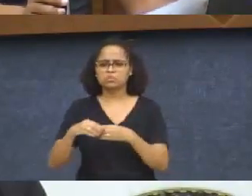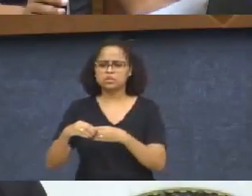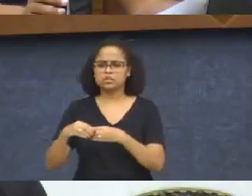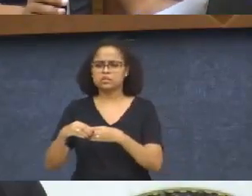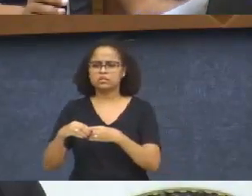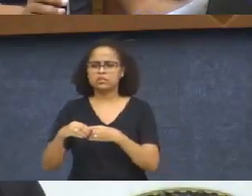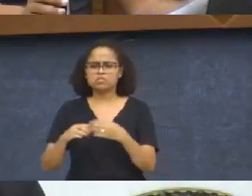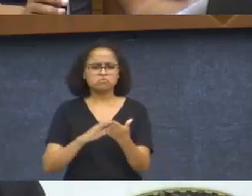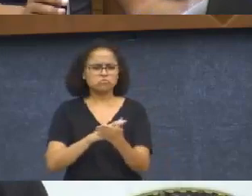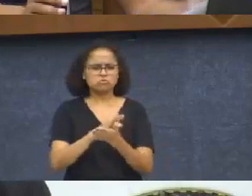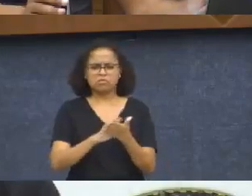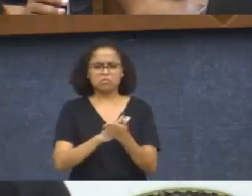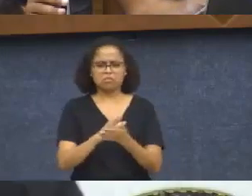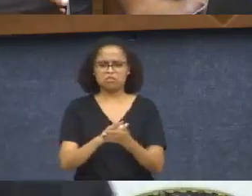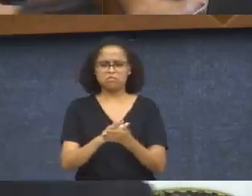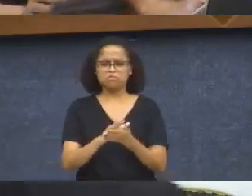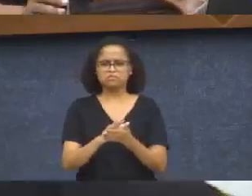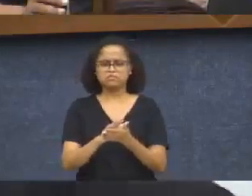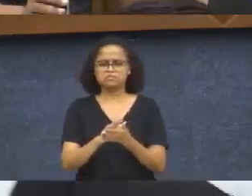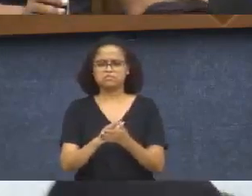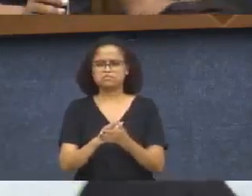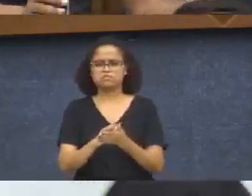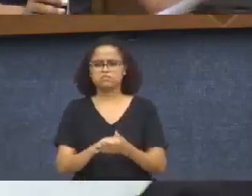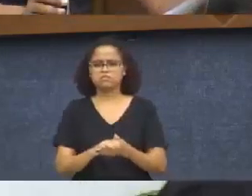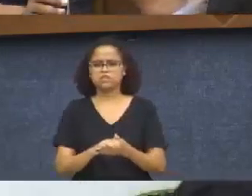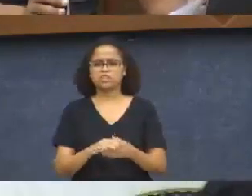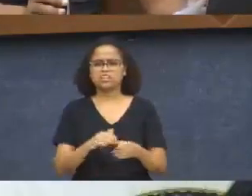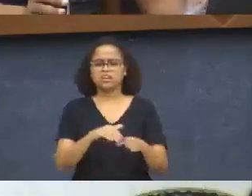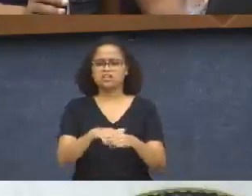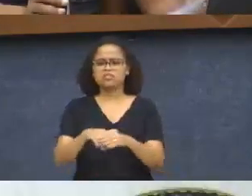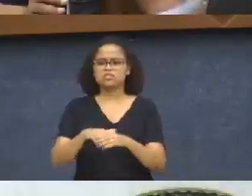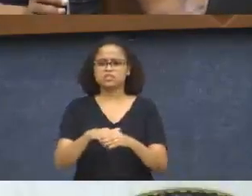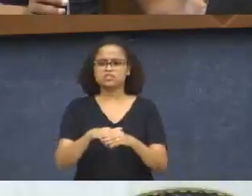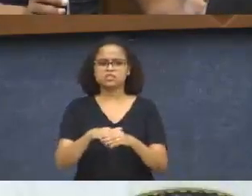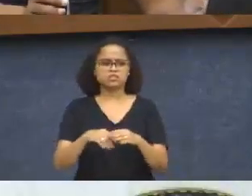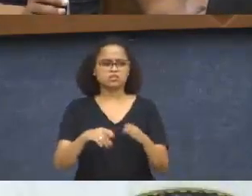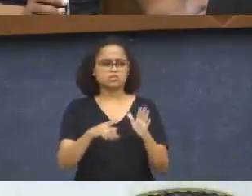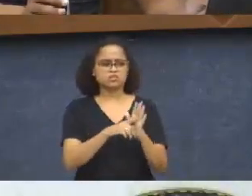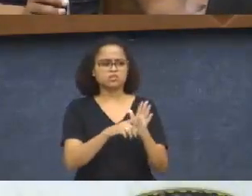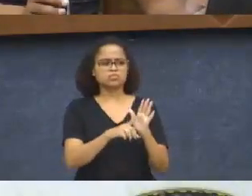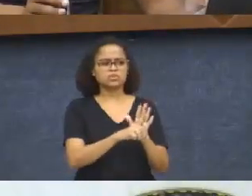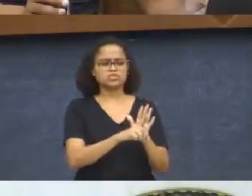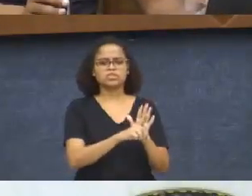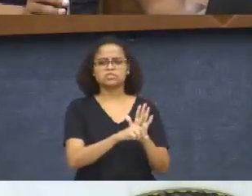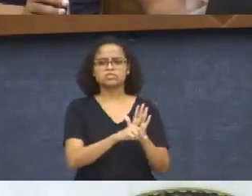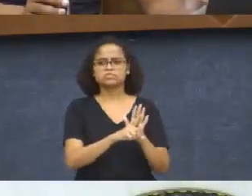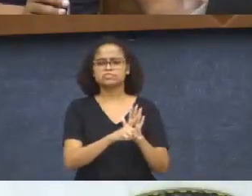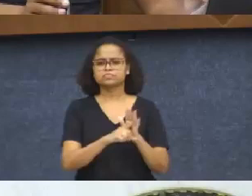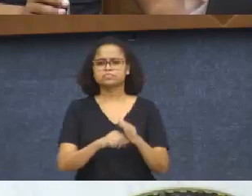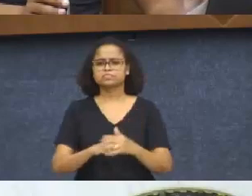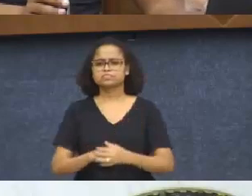Não tendo alguém que queira encaminhar, vamos colocar em votação o projeto.